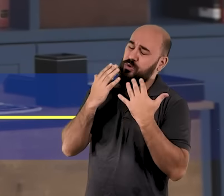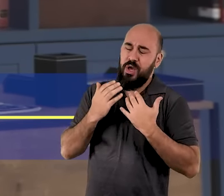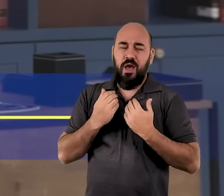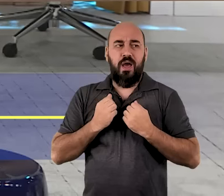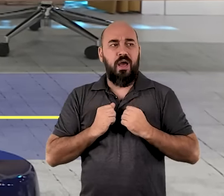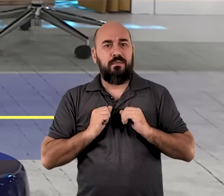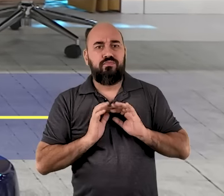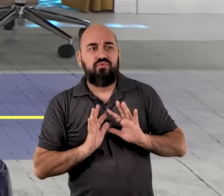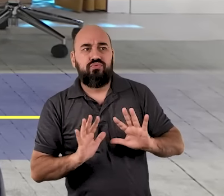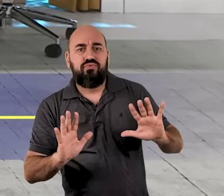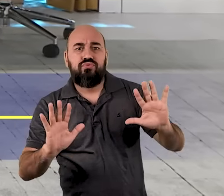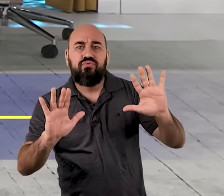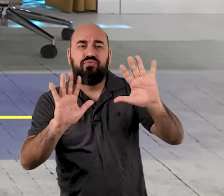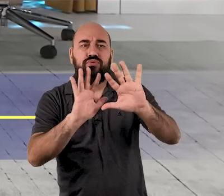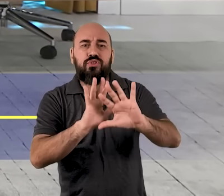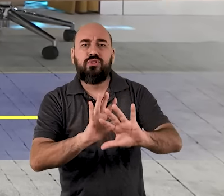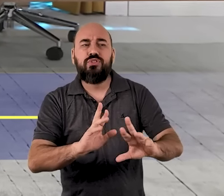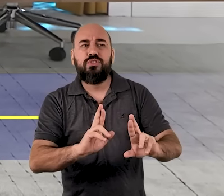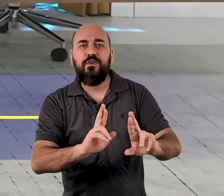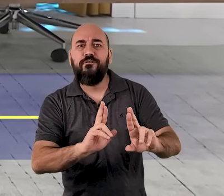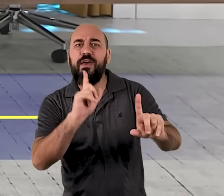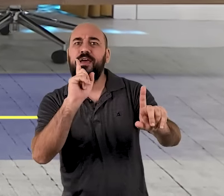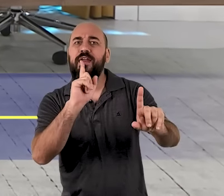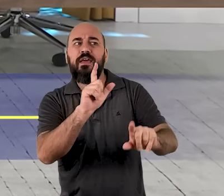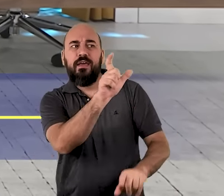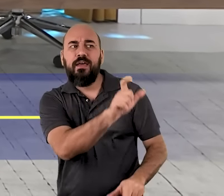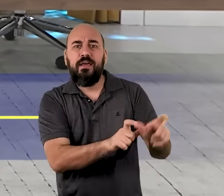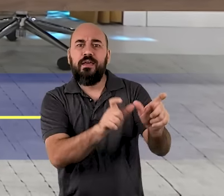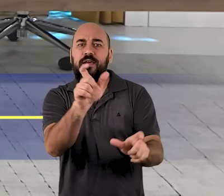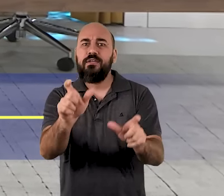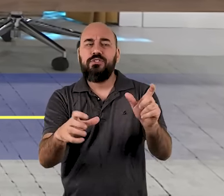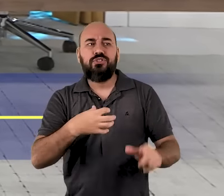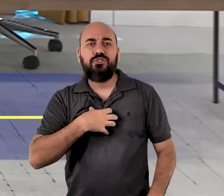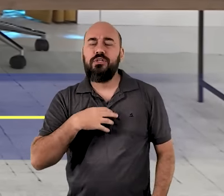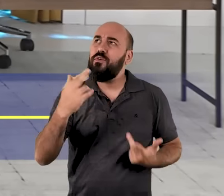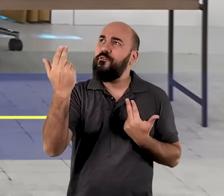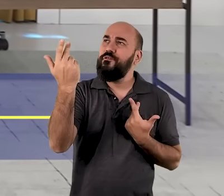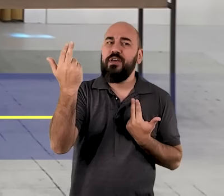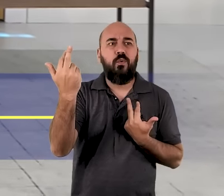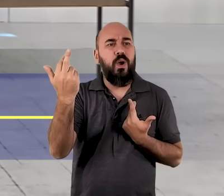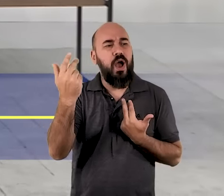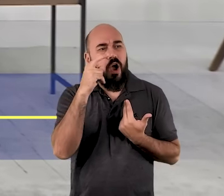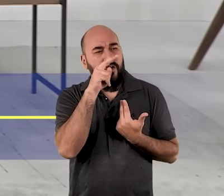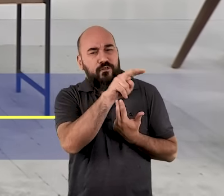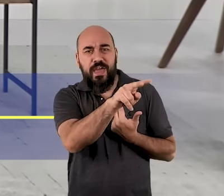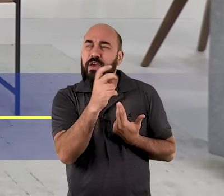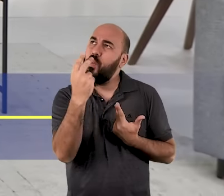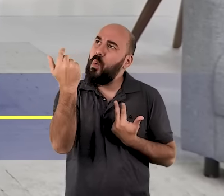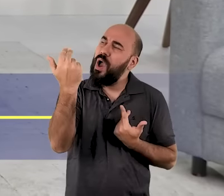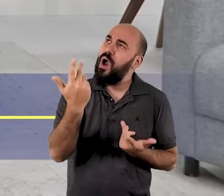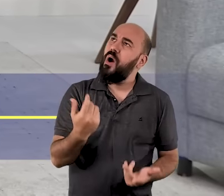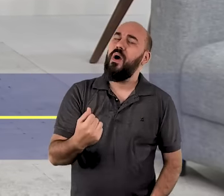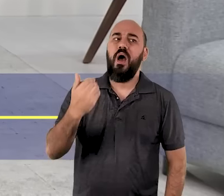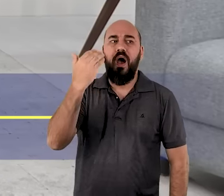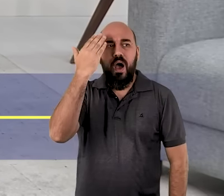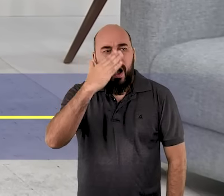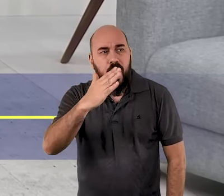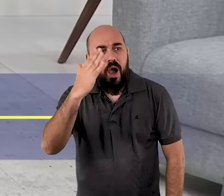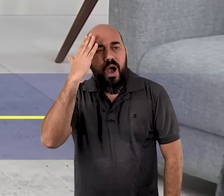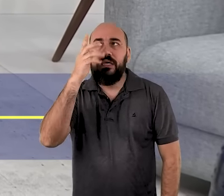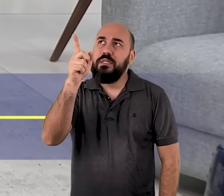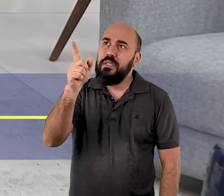Deus. Isto é simplesmente fabuloso. Eu gosto de dizer que nesse encontro com Deus, o ser humano encontra sua